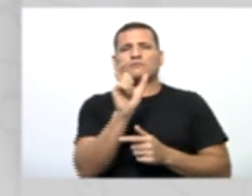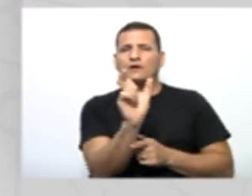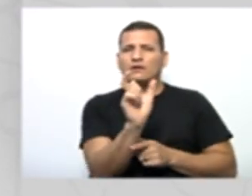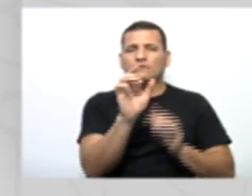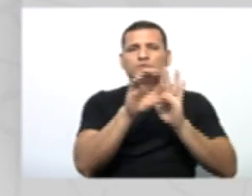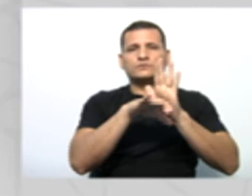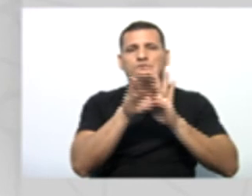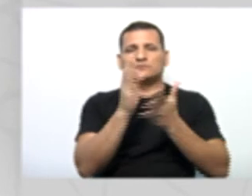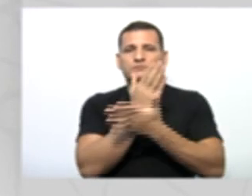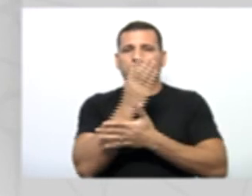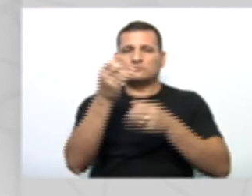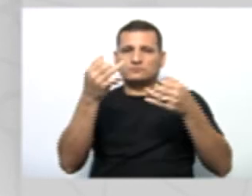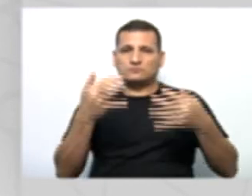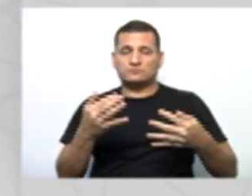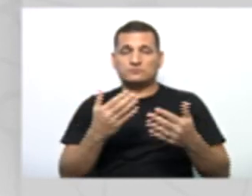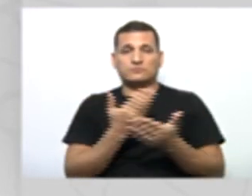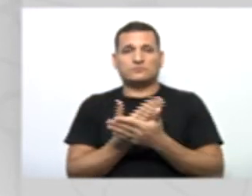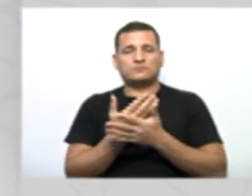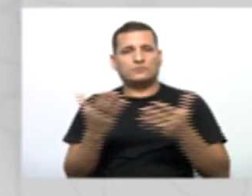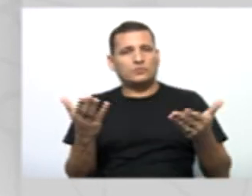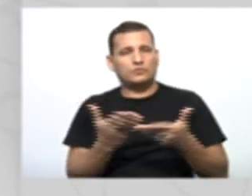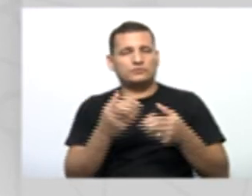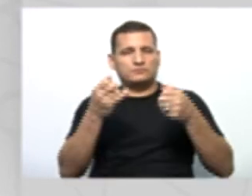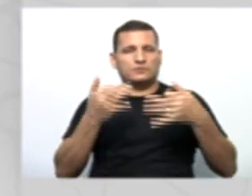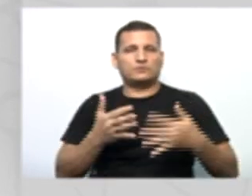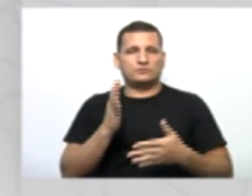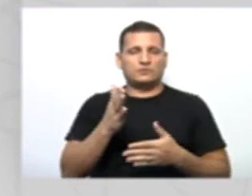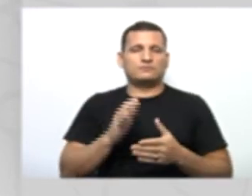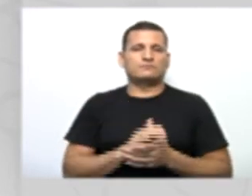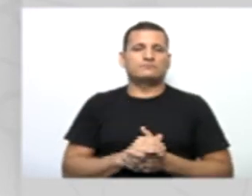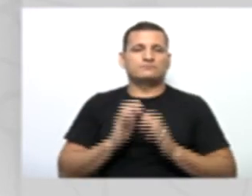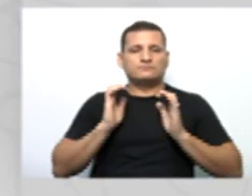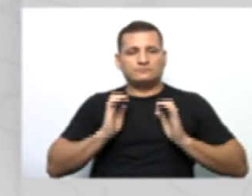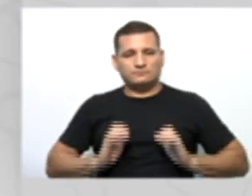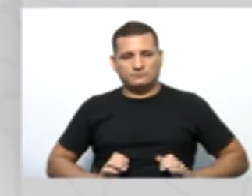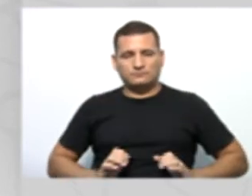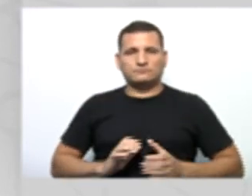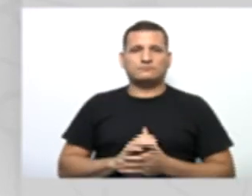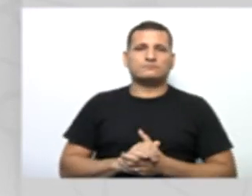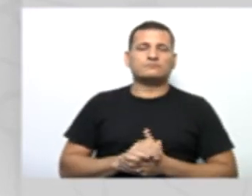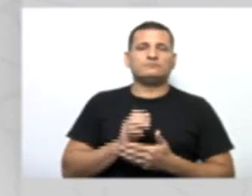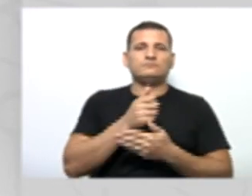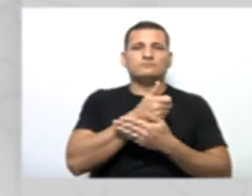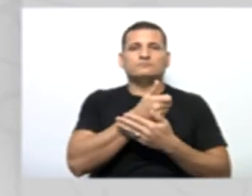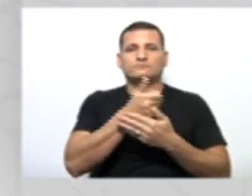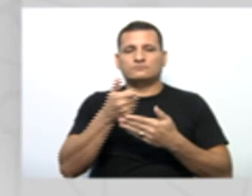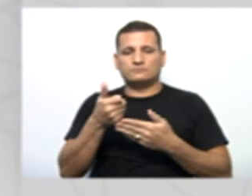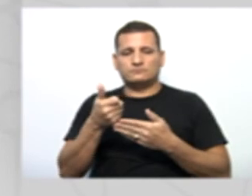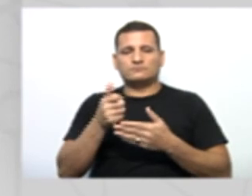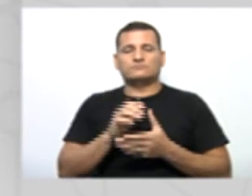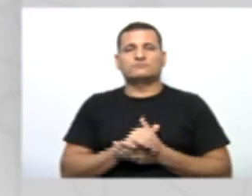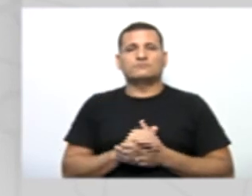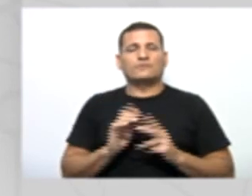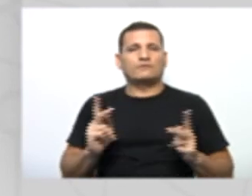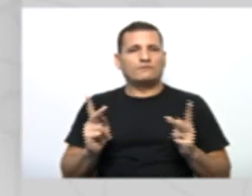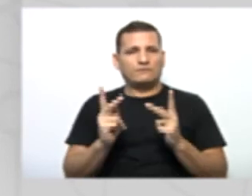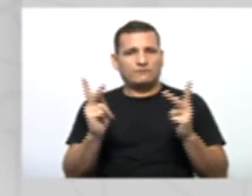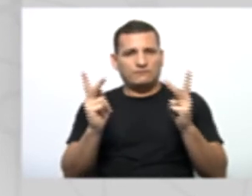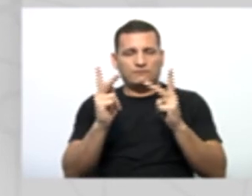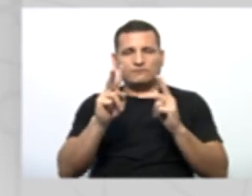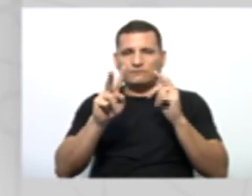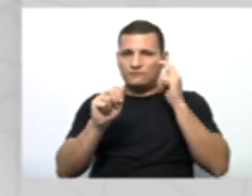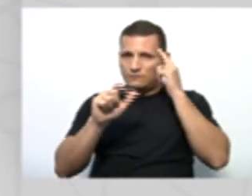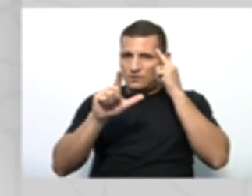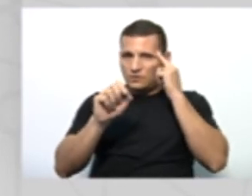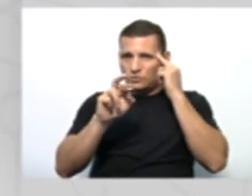hoje nós falamos sobre ética, nós falamos sobre moral, nós falamos sobre a importância dos valores para a vida